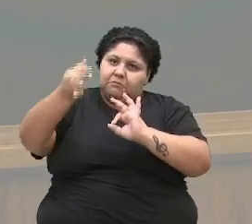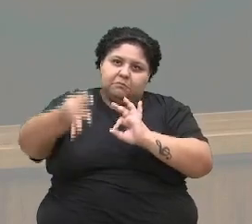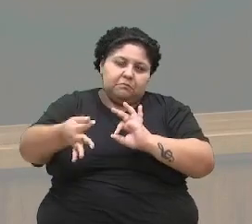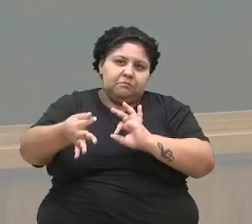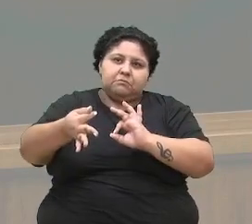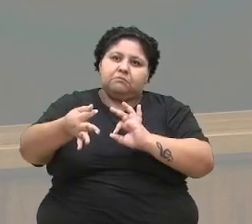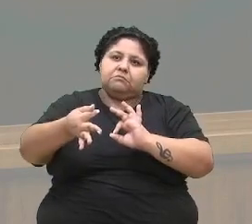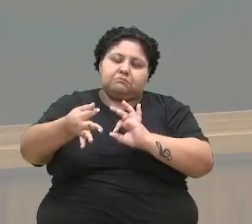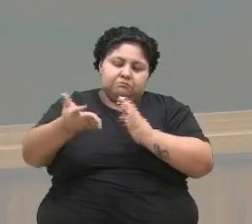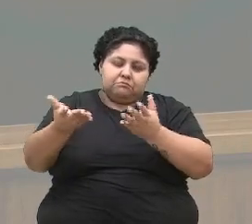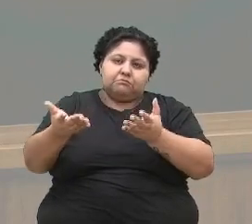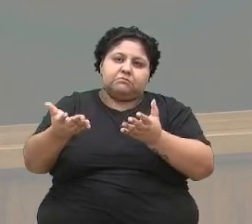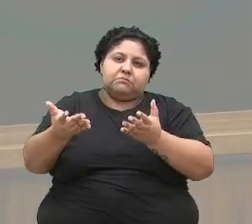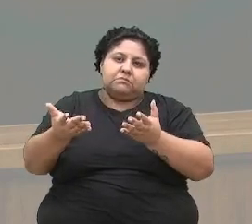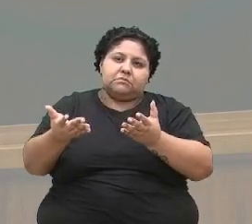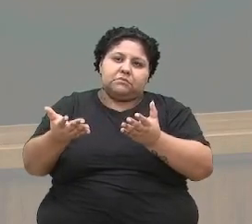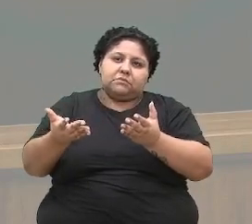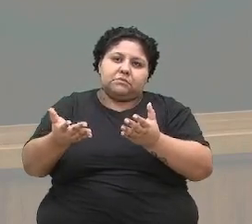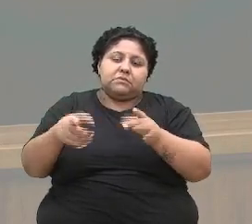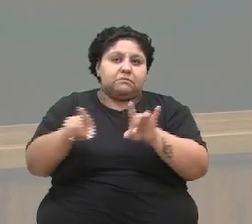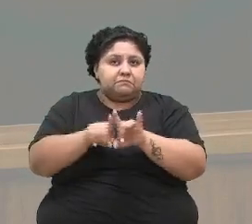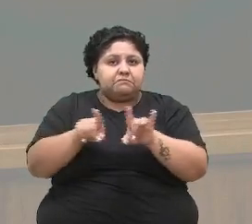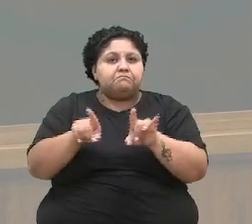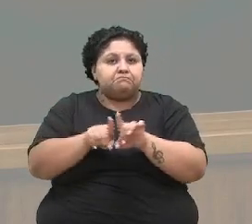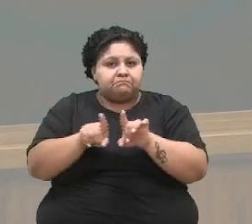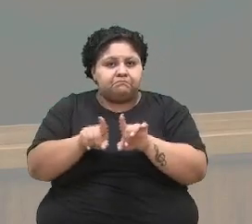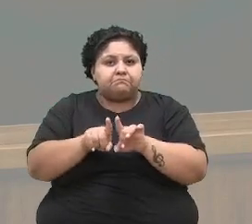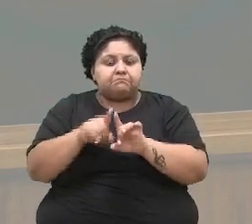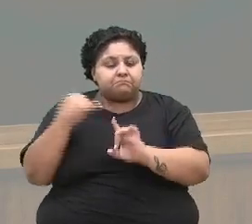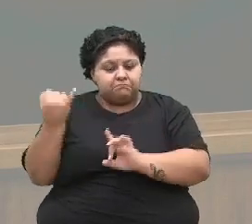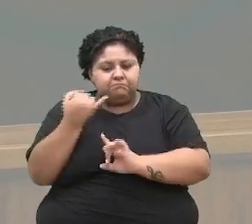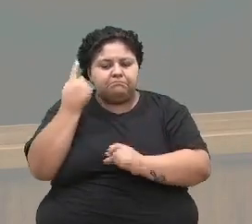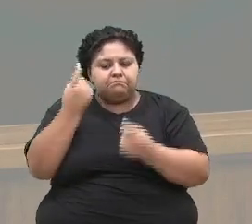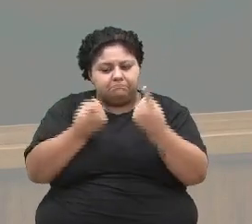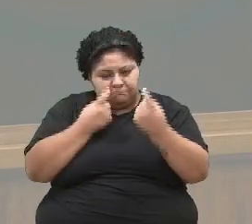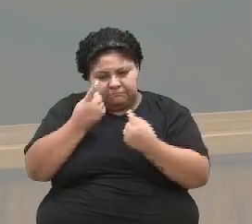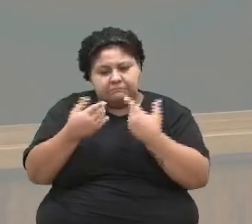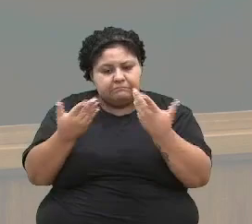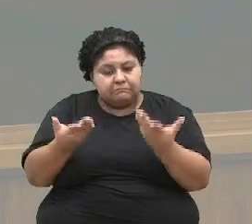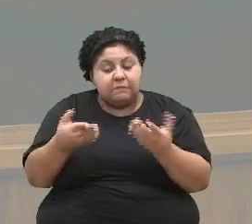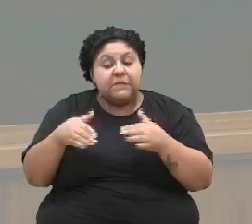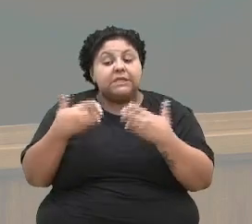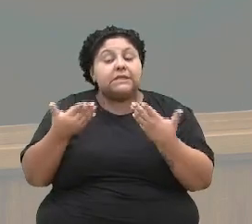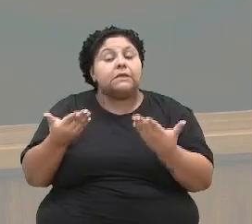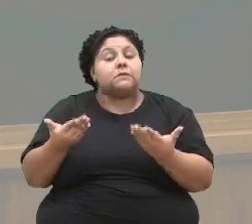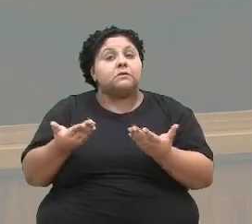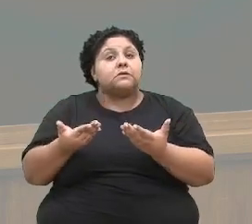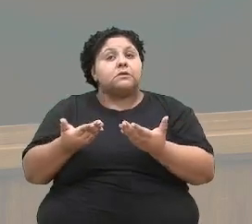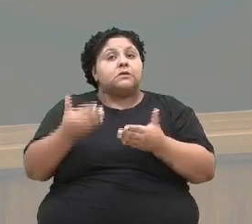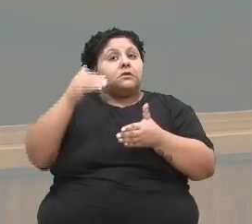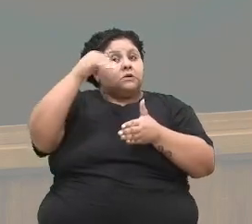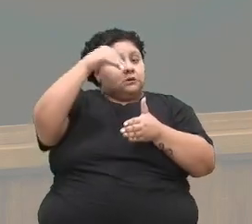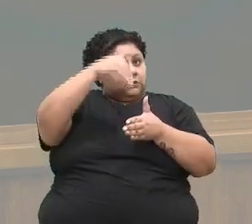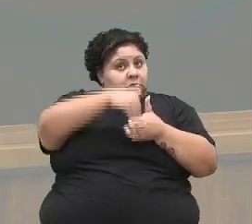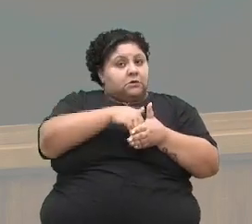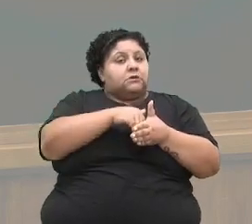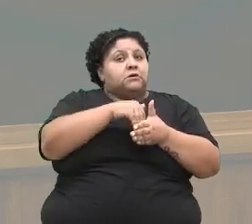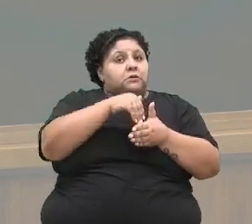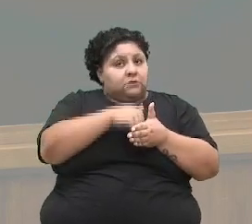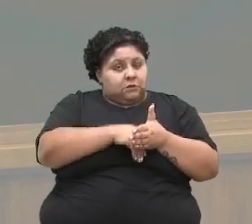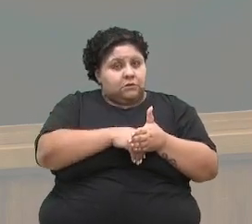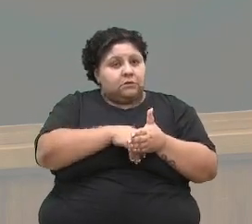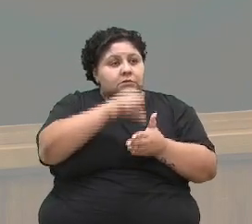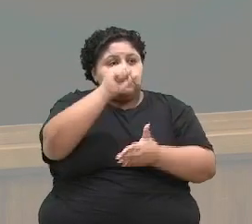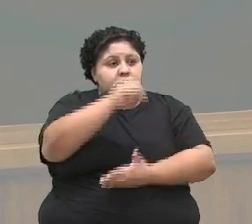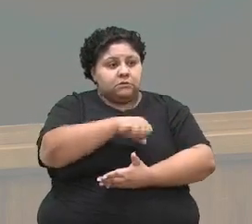decretos, enfim, que talvez isso também seja um ponto preocupante. Então, votarei